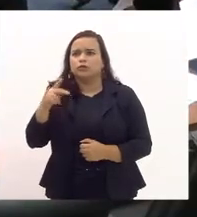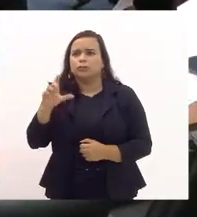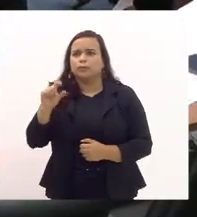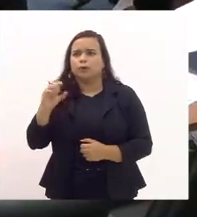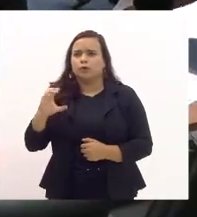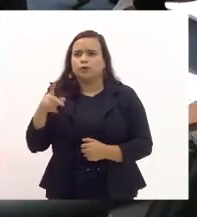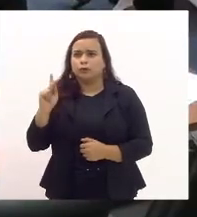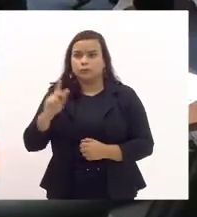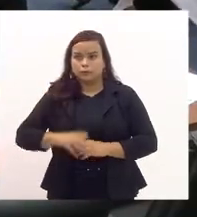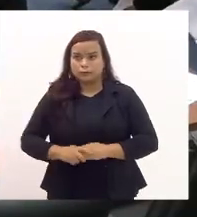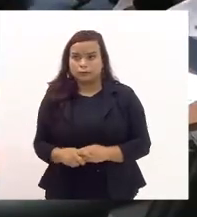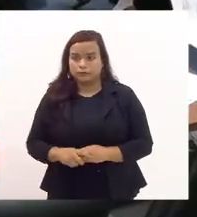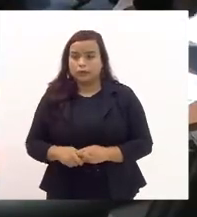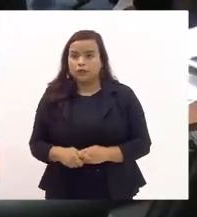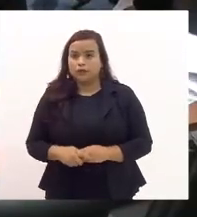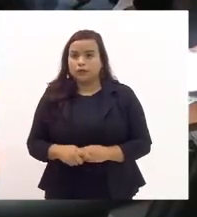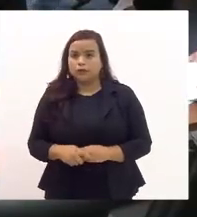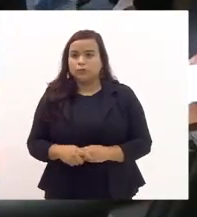às vezes